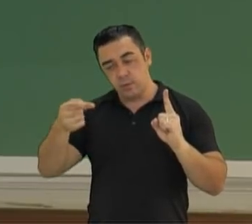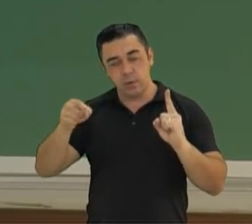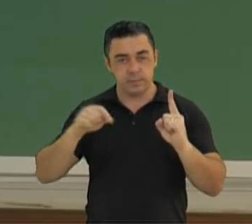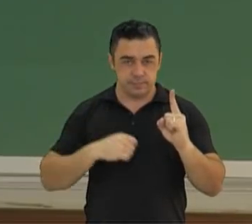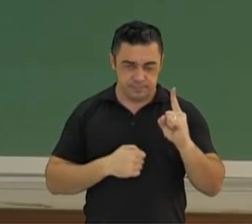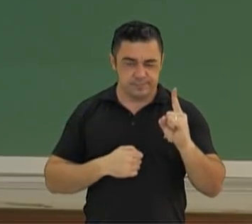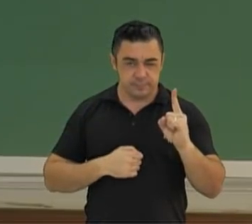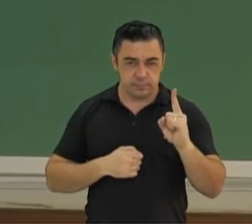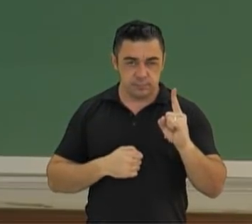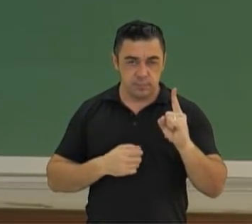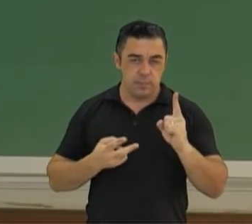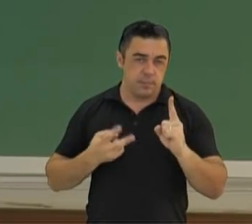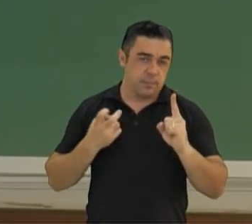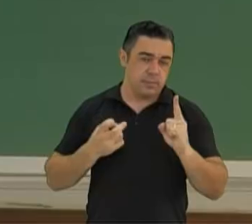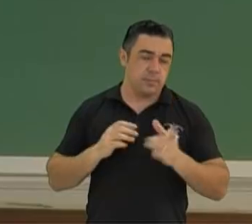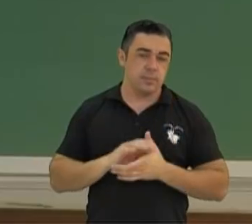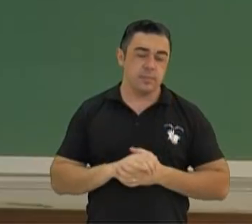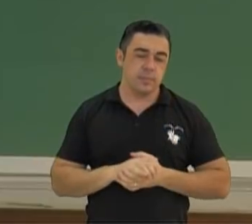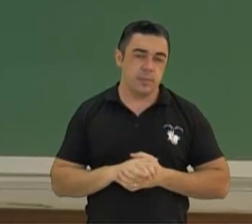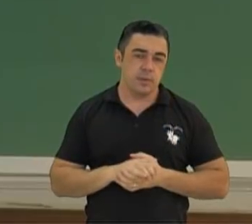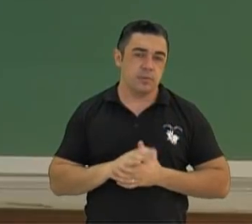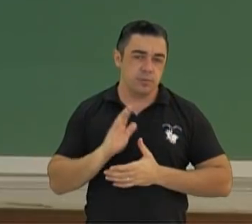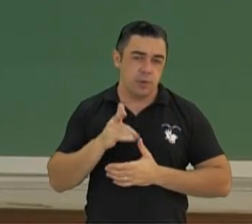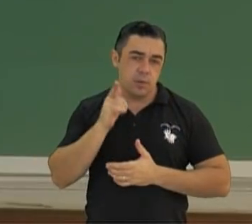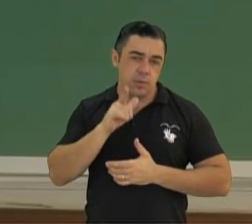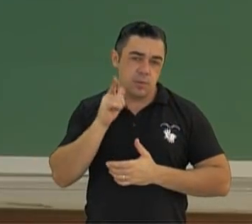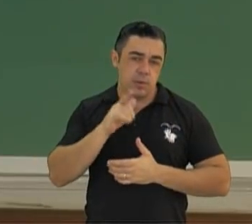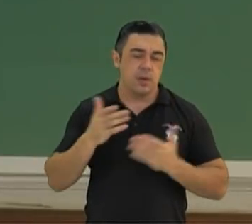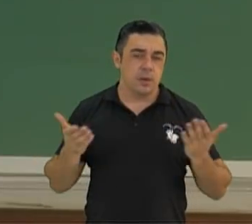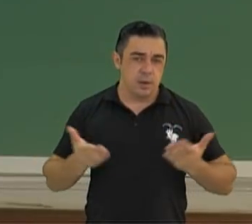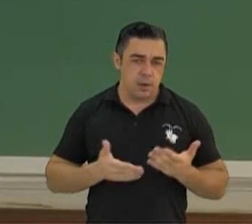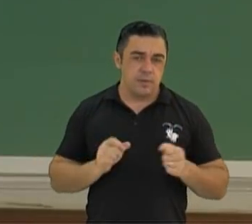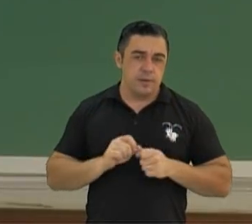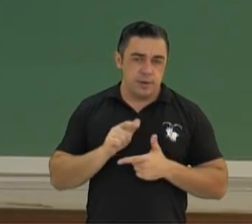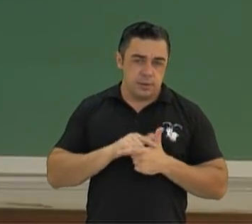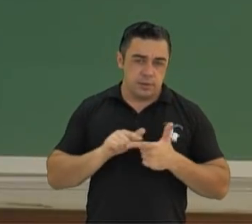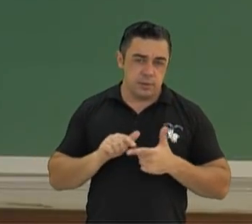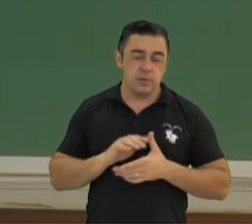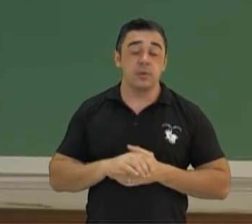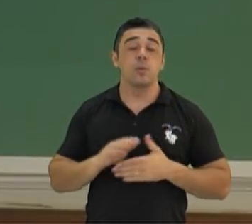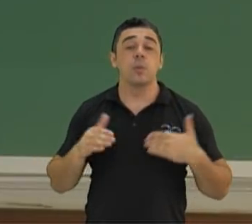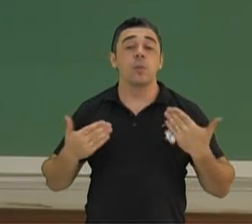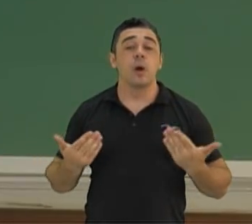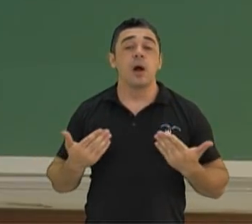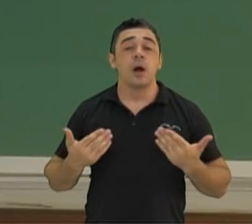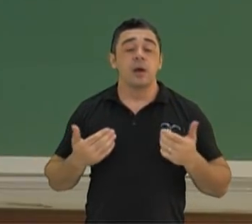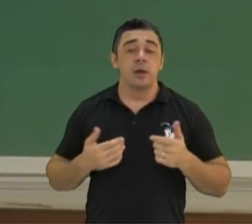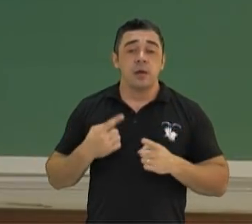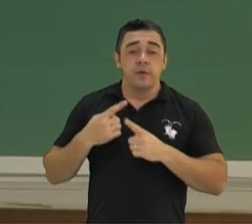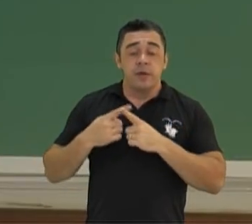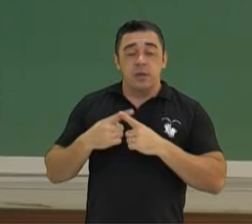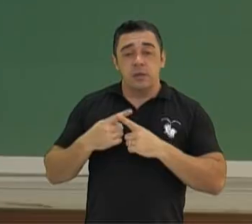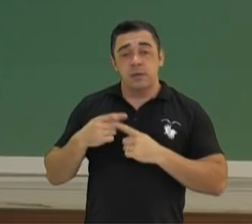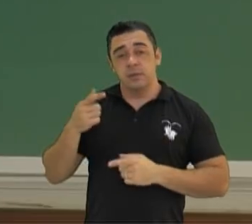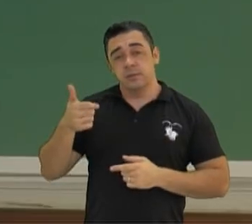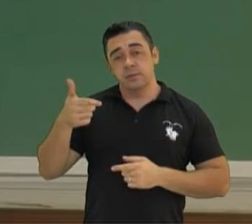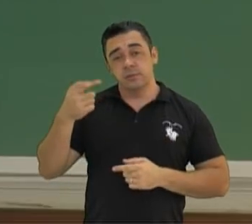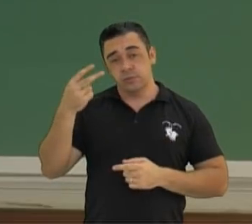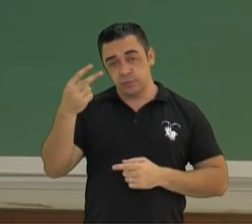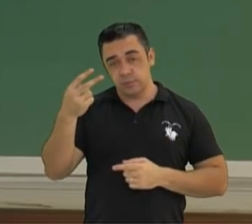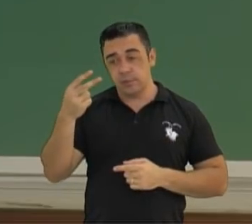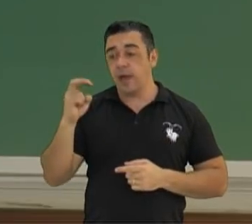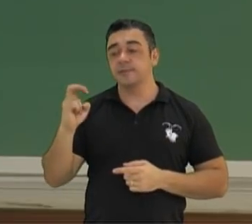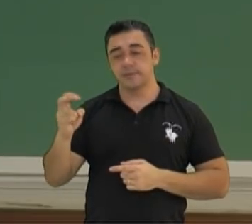essa vírgula, você vai perceber que nós conseguimos fazer agora essa divisão. Qual é o número que vezes 2 dá 10?